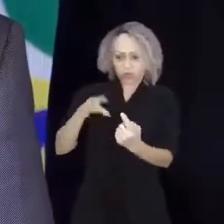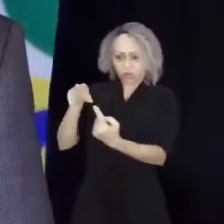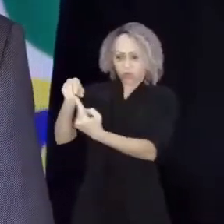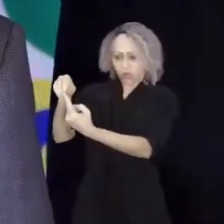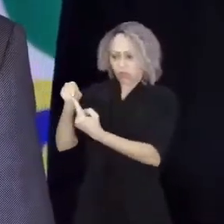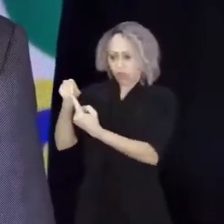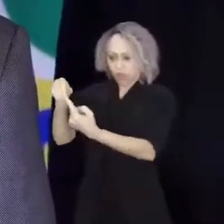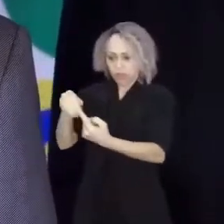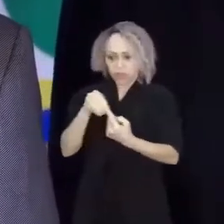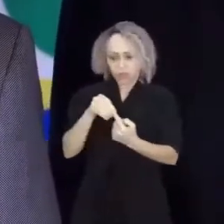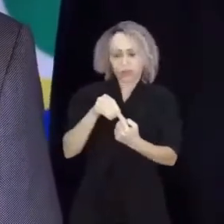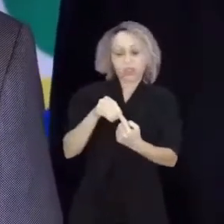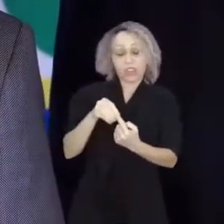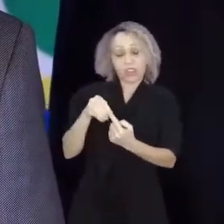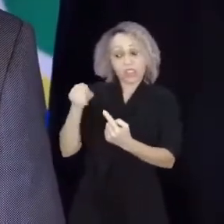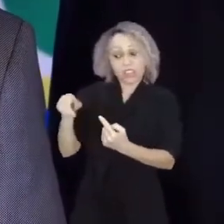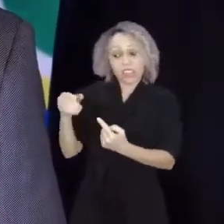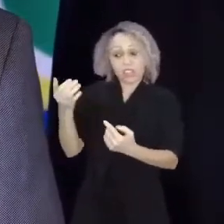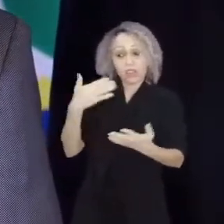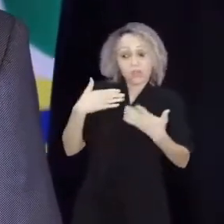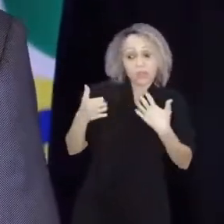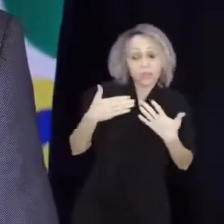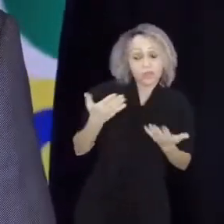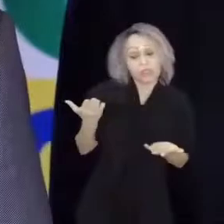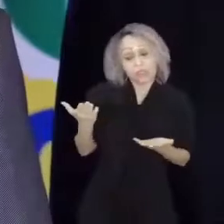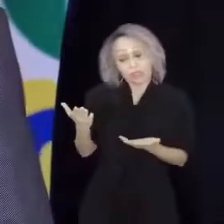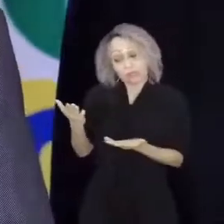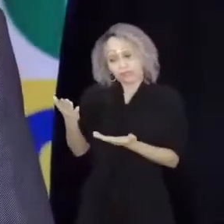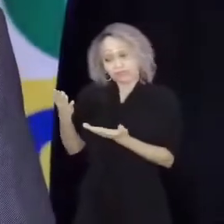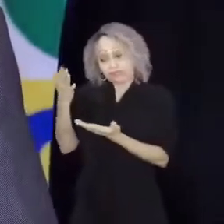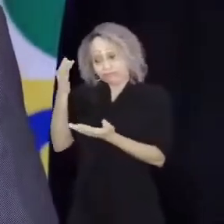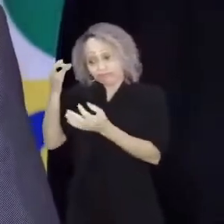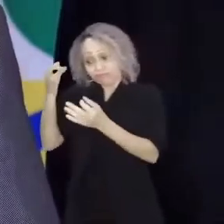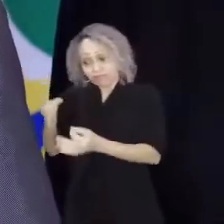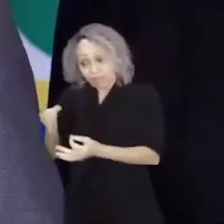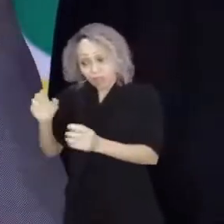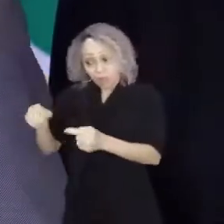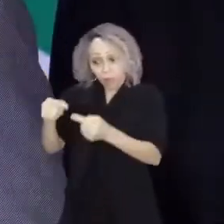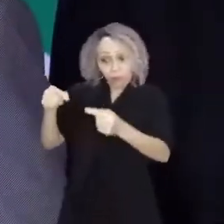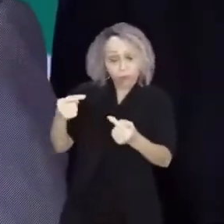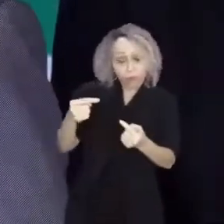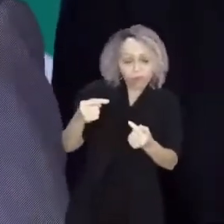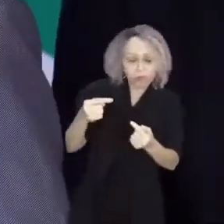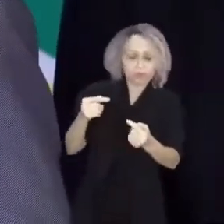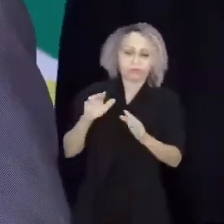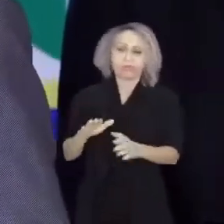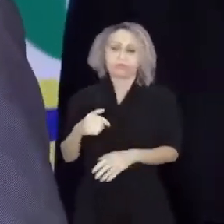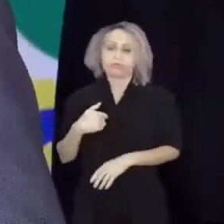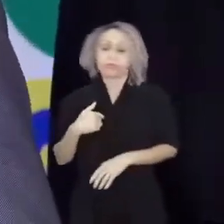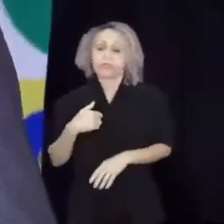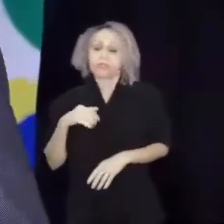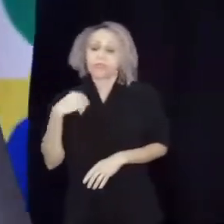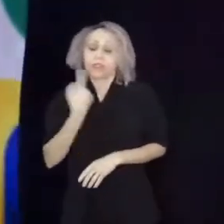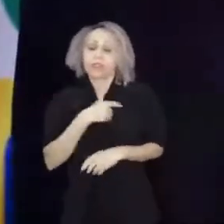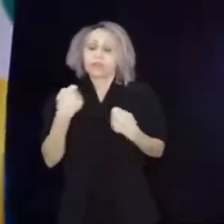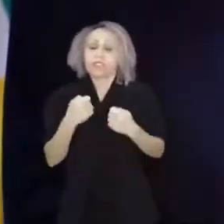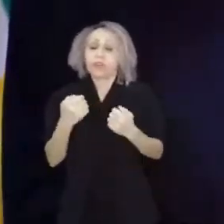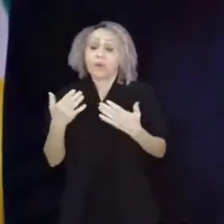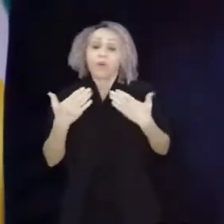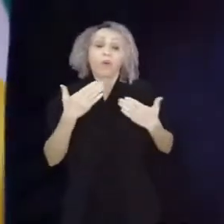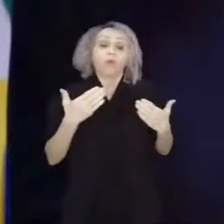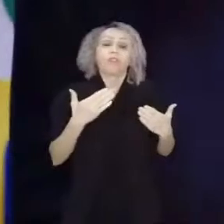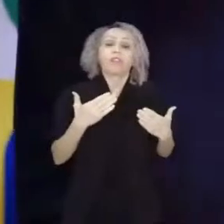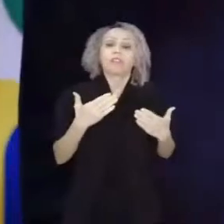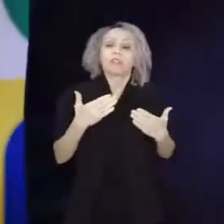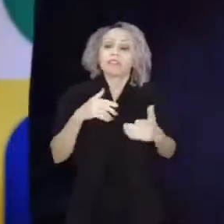por relação de confiança. Eu, quando confio numa pessoa, e se eu chamei para ser ministro é porque eu confio,